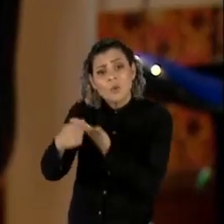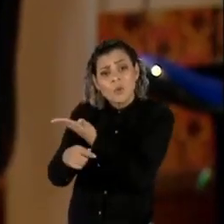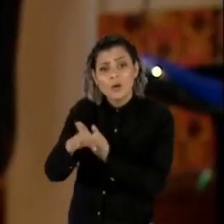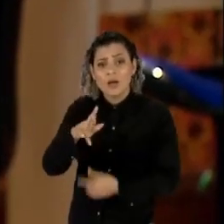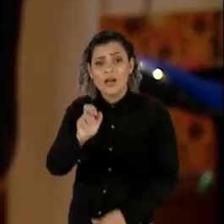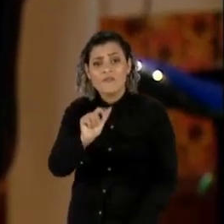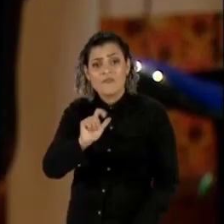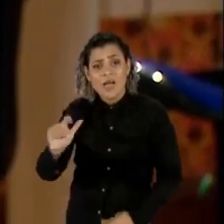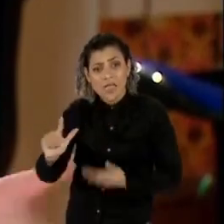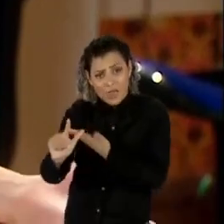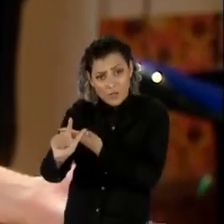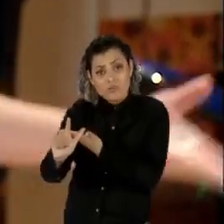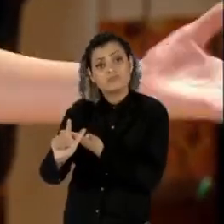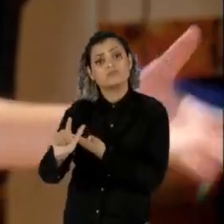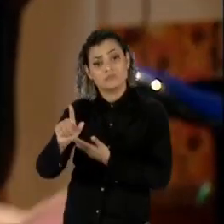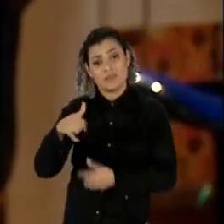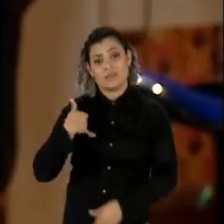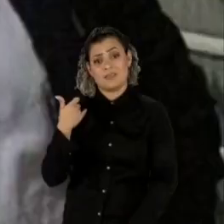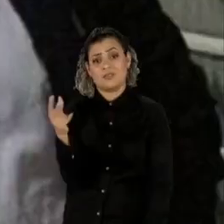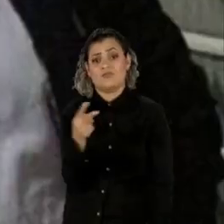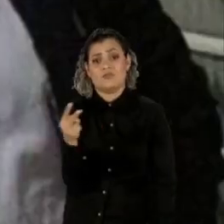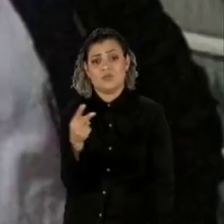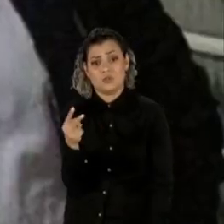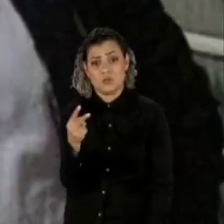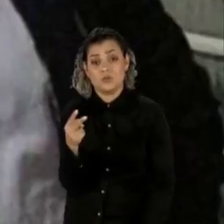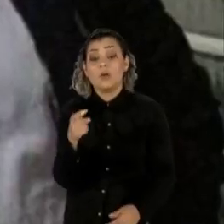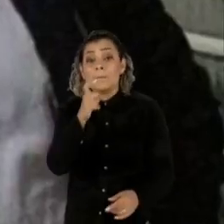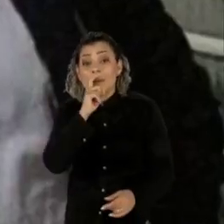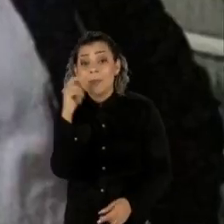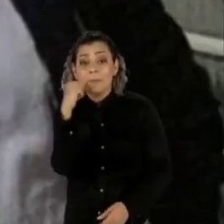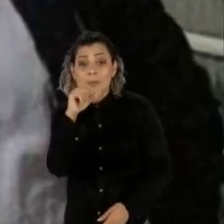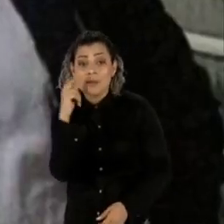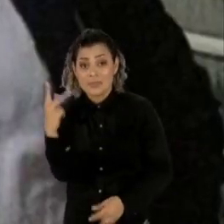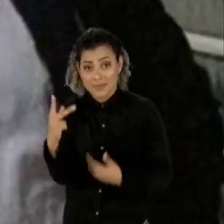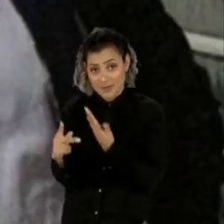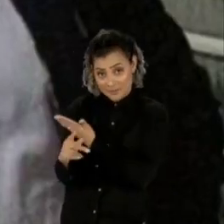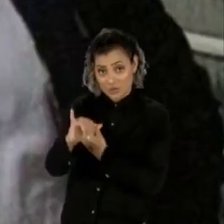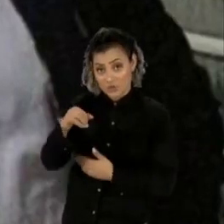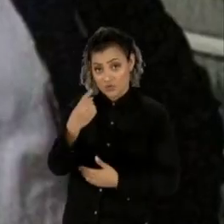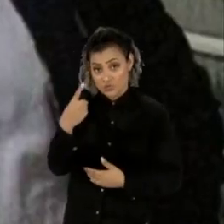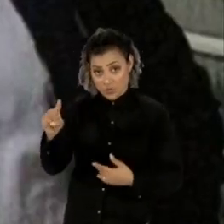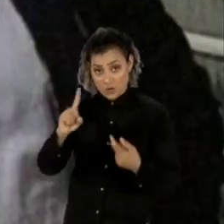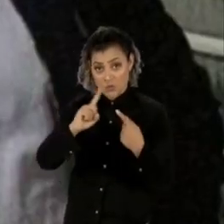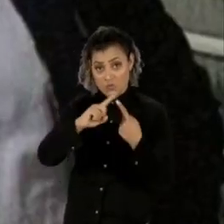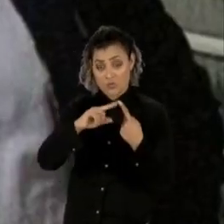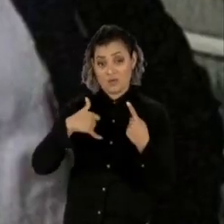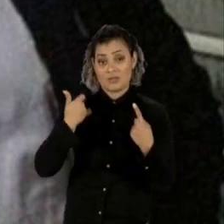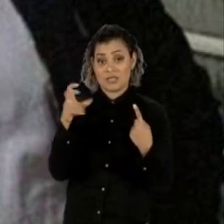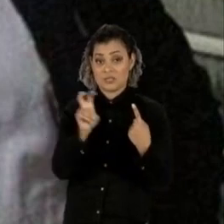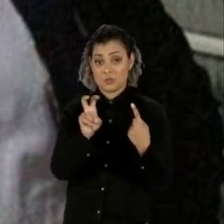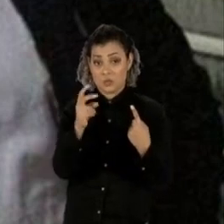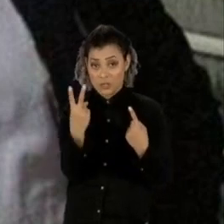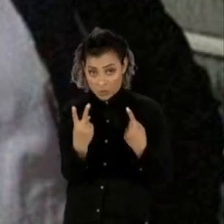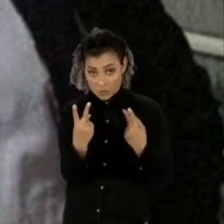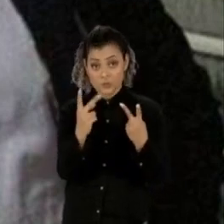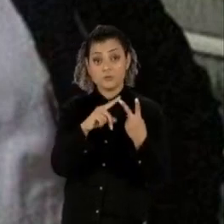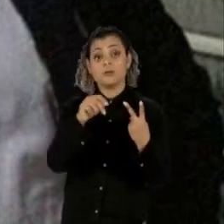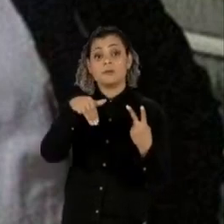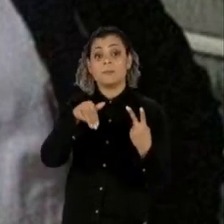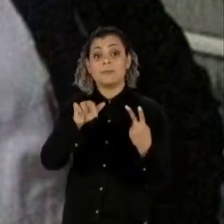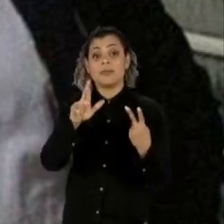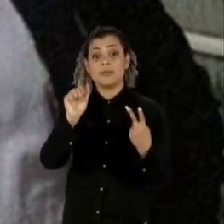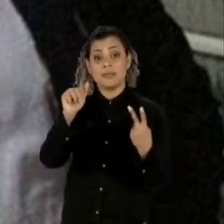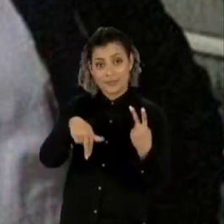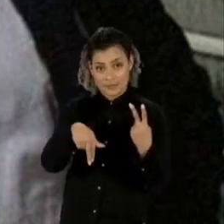ator rafael miguel de 22 anos e os pais dele joão ao sismo é o de 52 emília